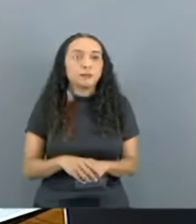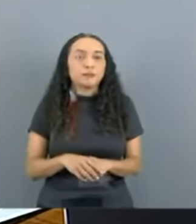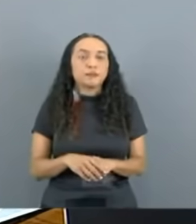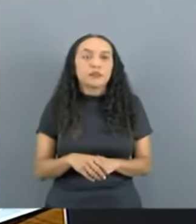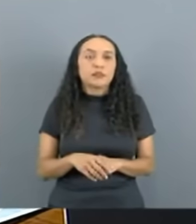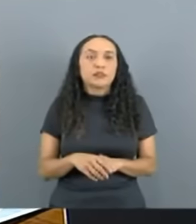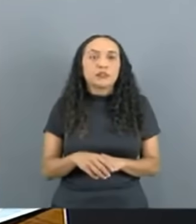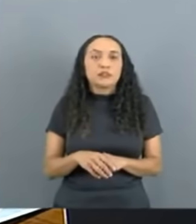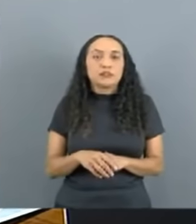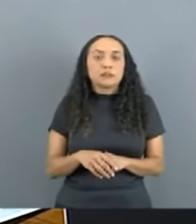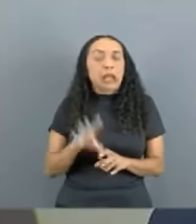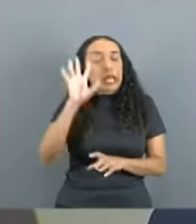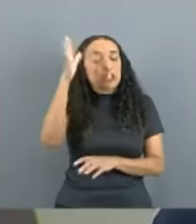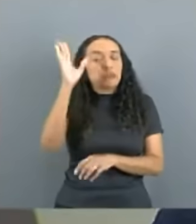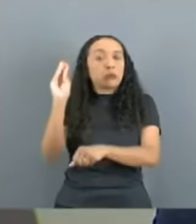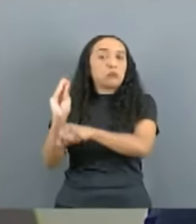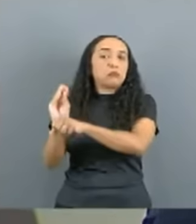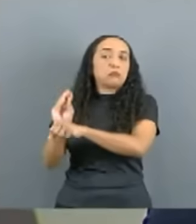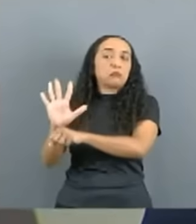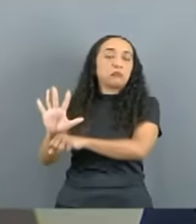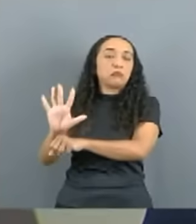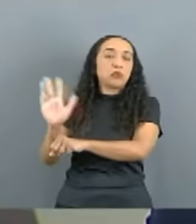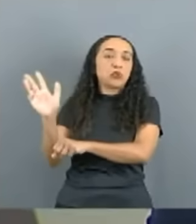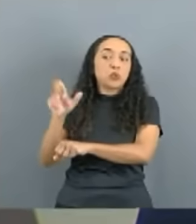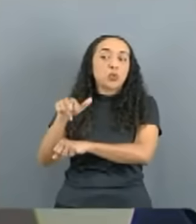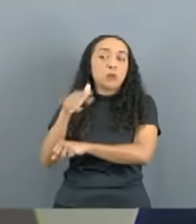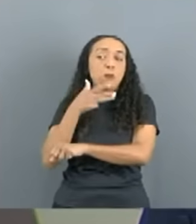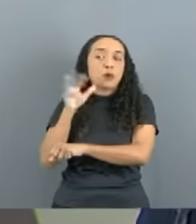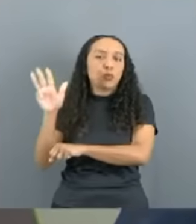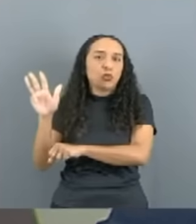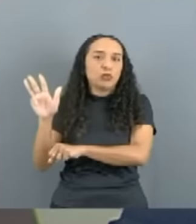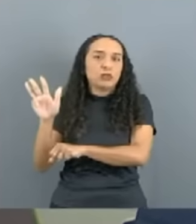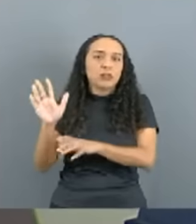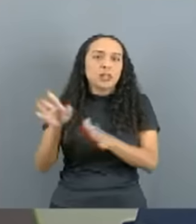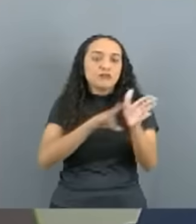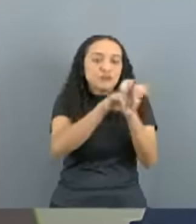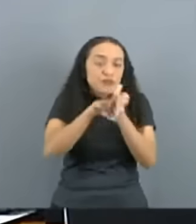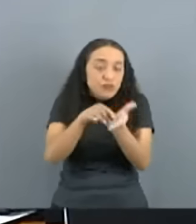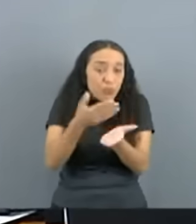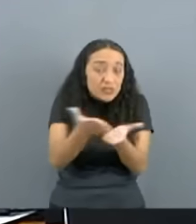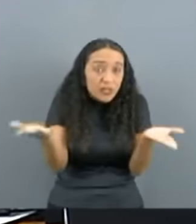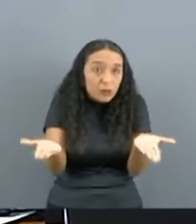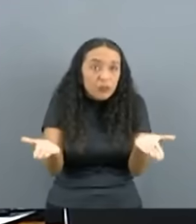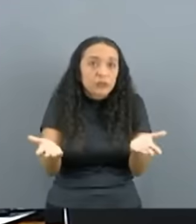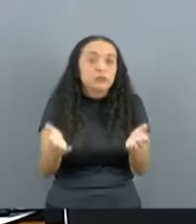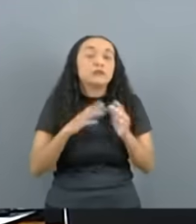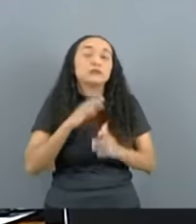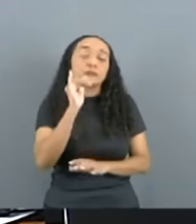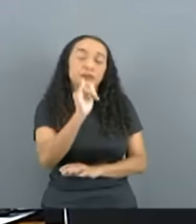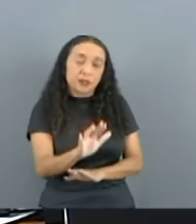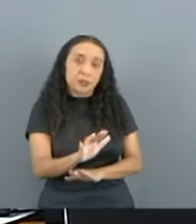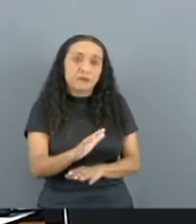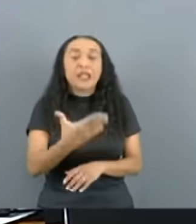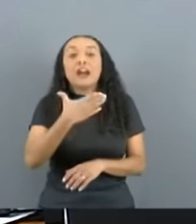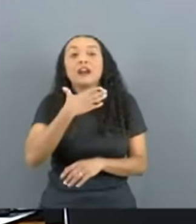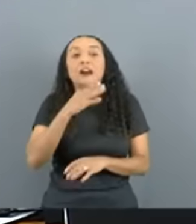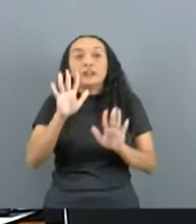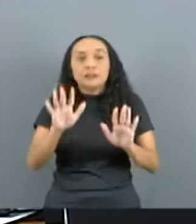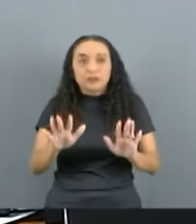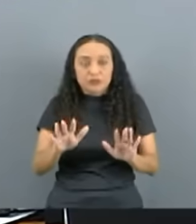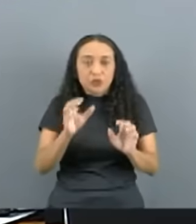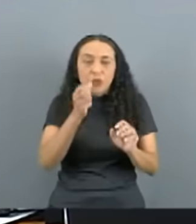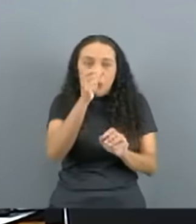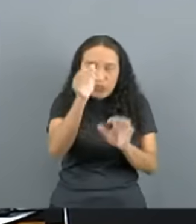Lula. As investigações estão em curso, estão começando agora. Vamos... Tá, deixa eu falar uma coisa para o senhor. As fraudes, eu estou caminhando para o final,